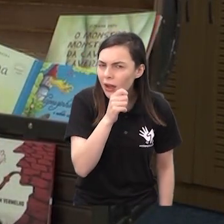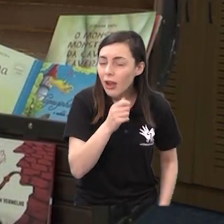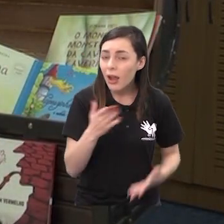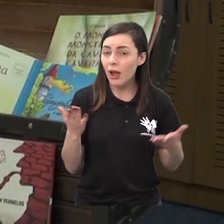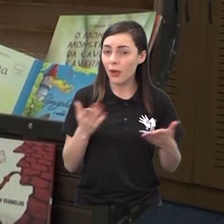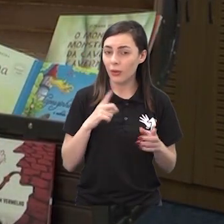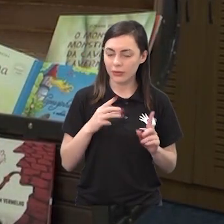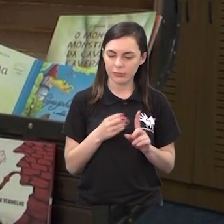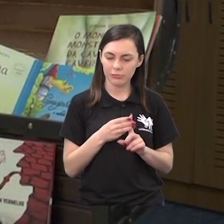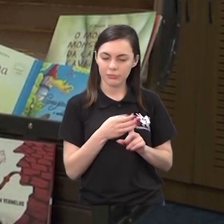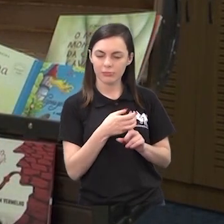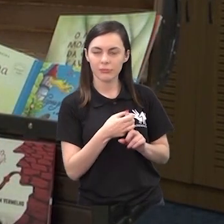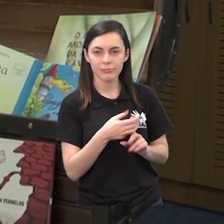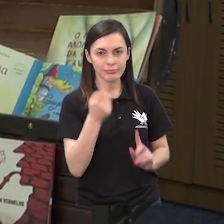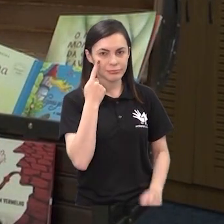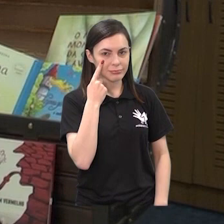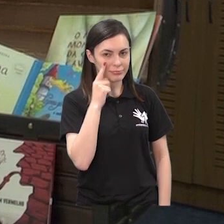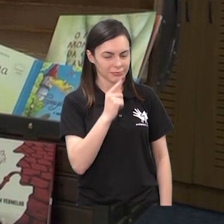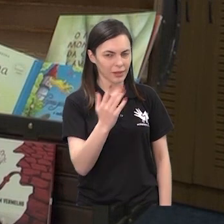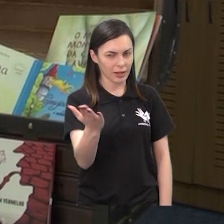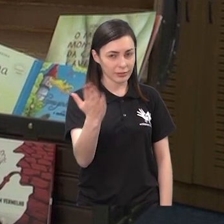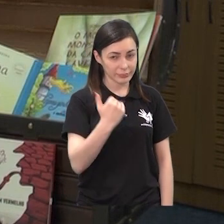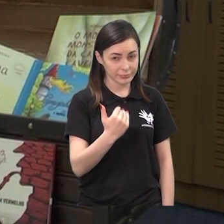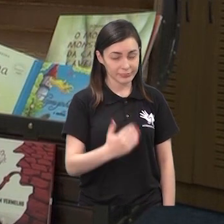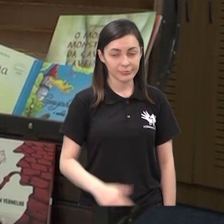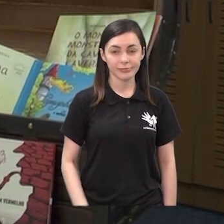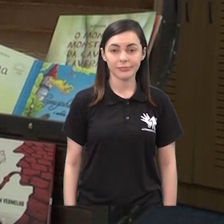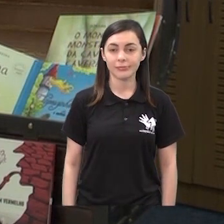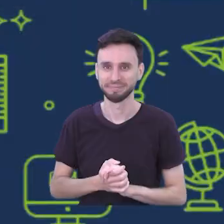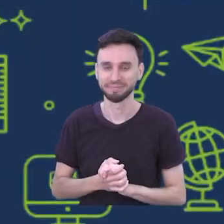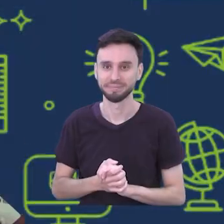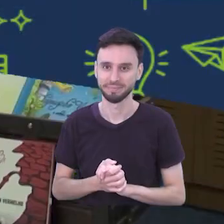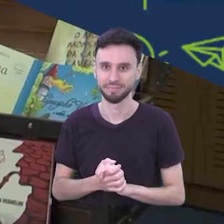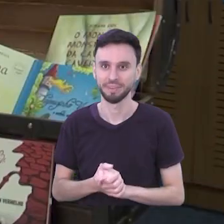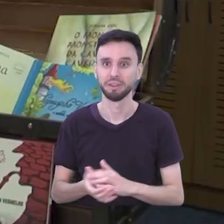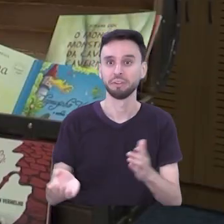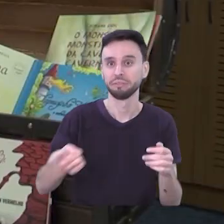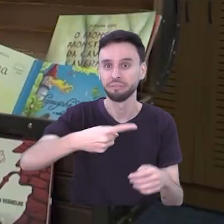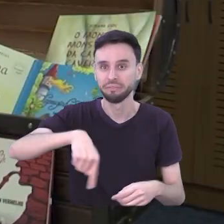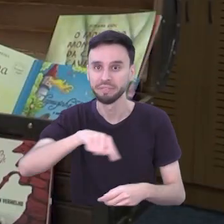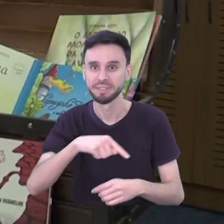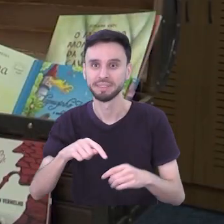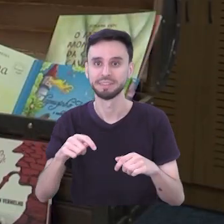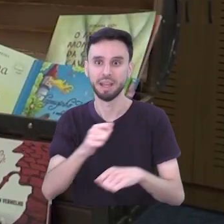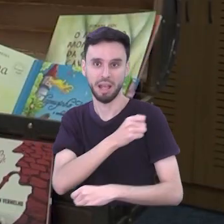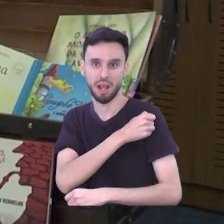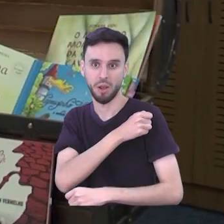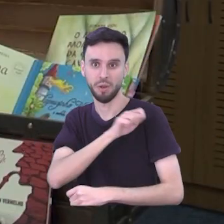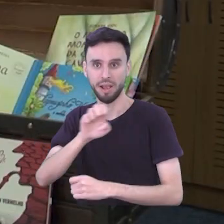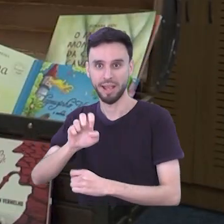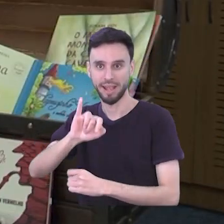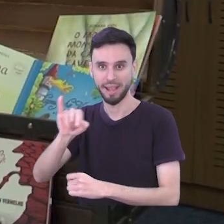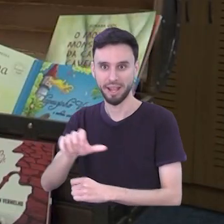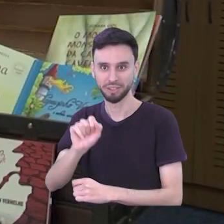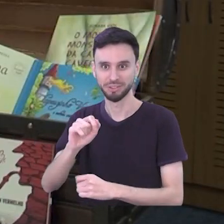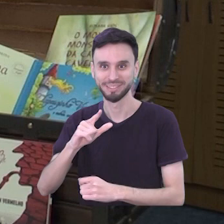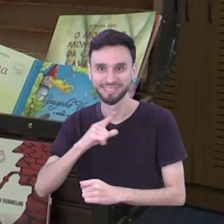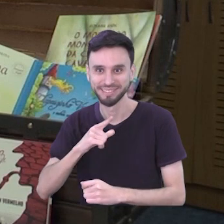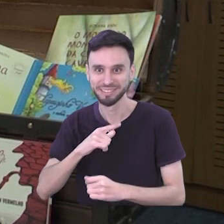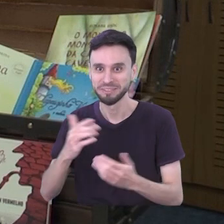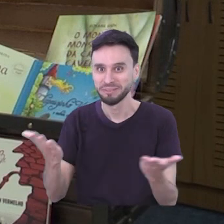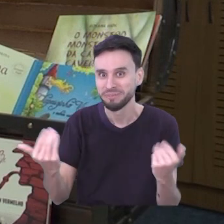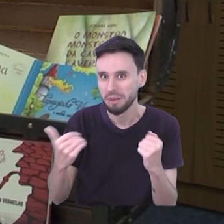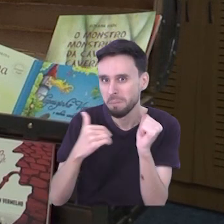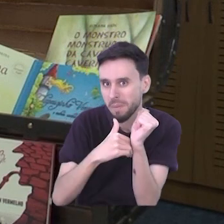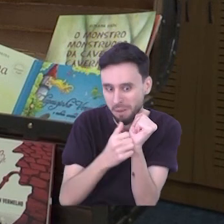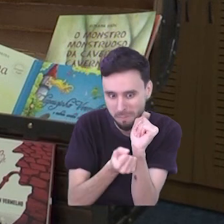resolver mais alguns mistérios. Vamos comigo resolver mais alguns mistérios? Vamos lá, estudantes da EJA. Vamos desvendar alguns mistérios sobre